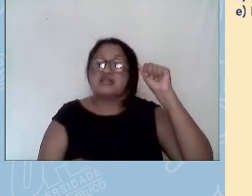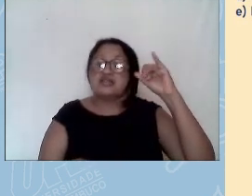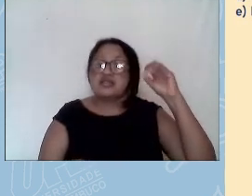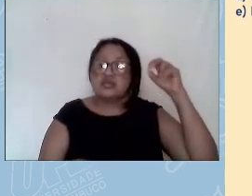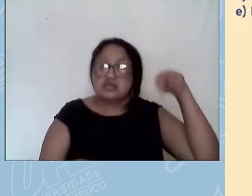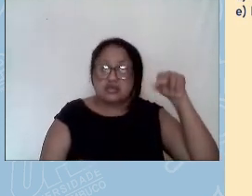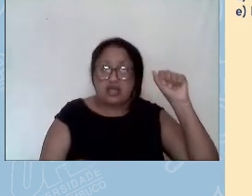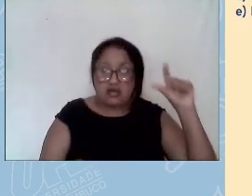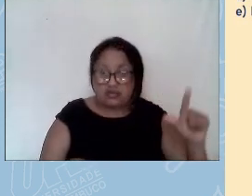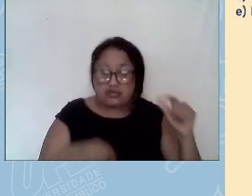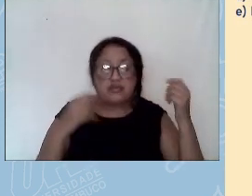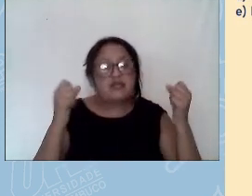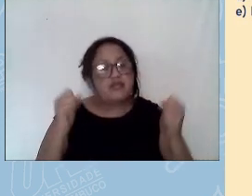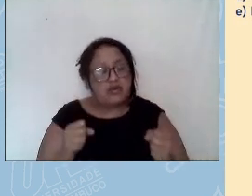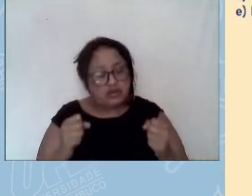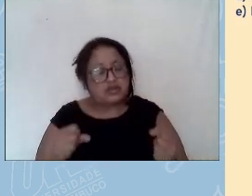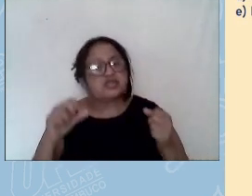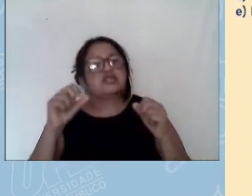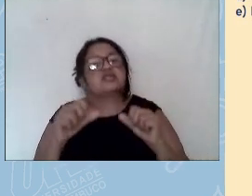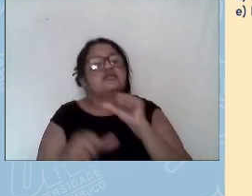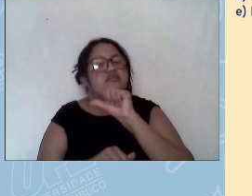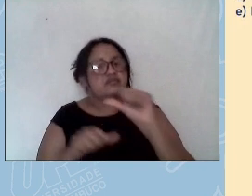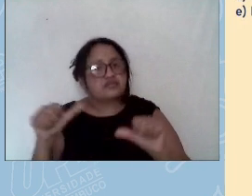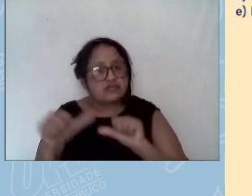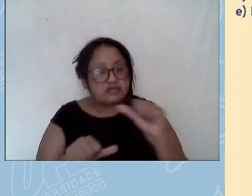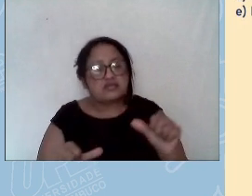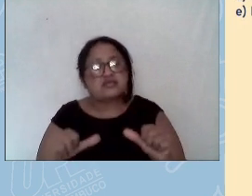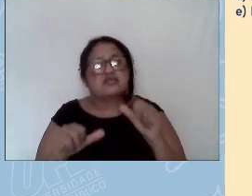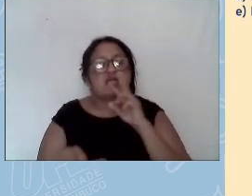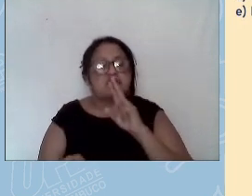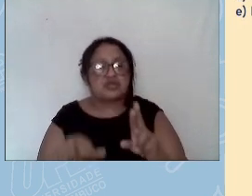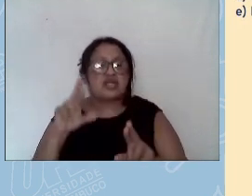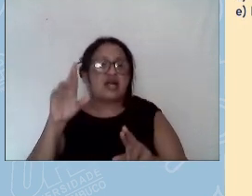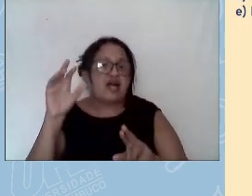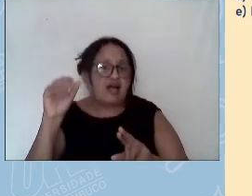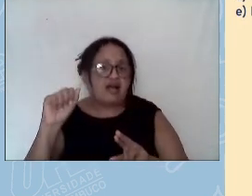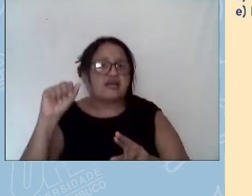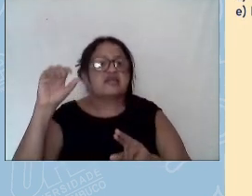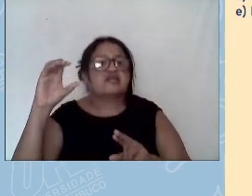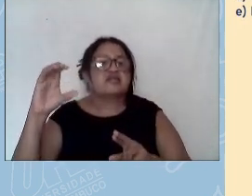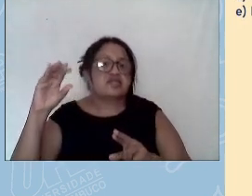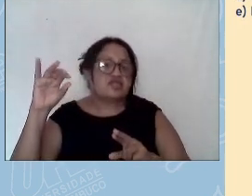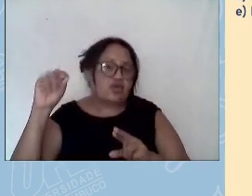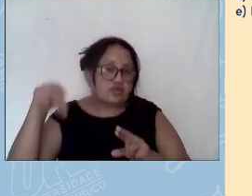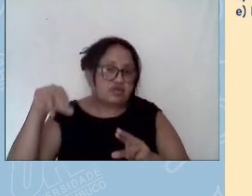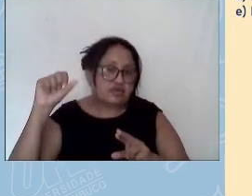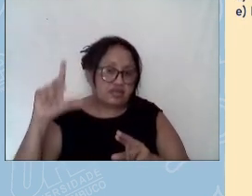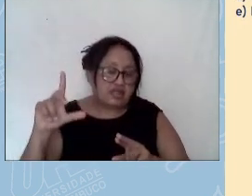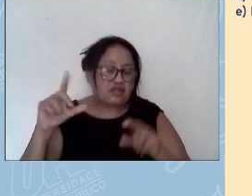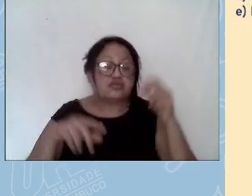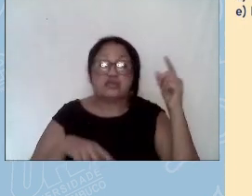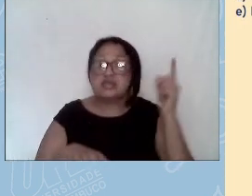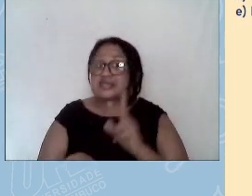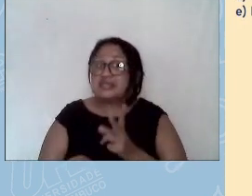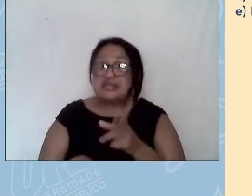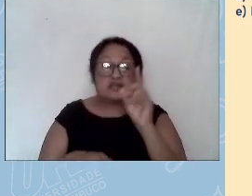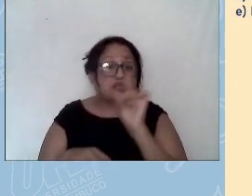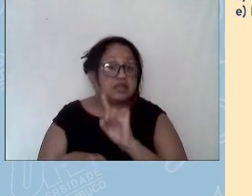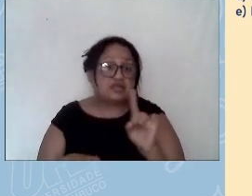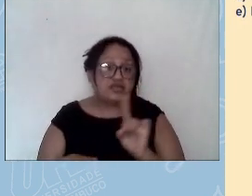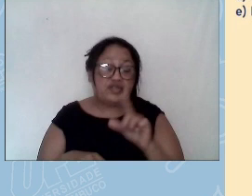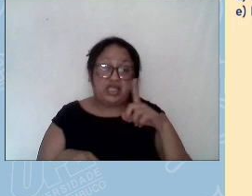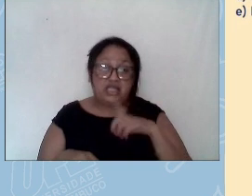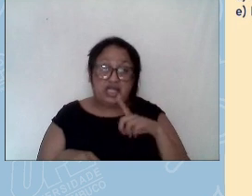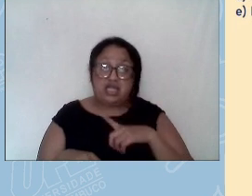racional ele não estava afirmando que todas as vezes que eu multiplico dois irracionais eu vou obter um